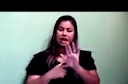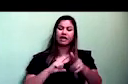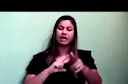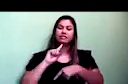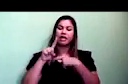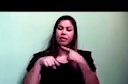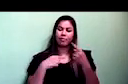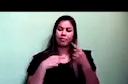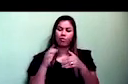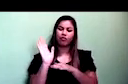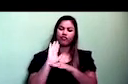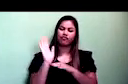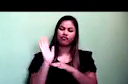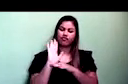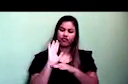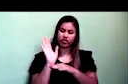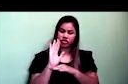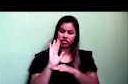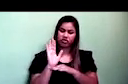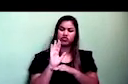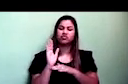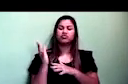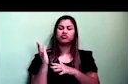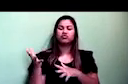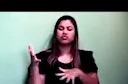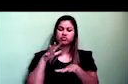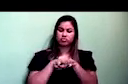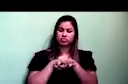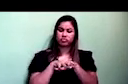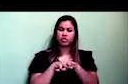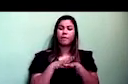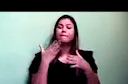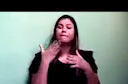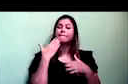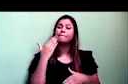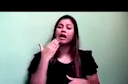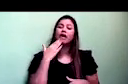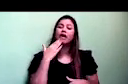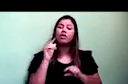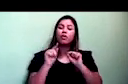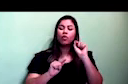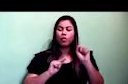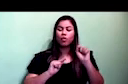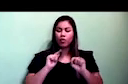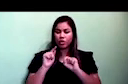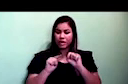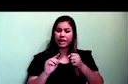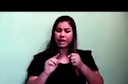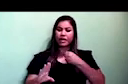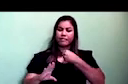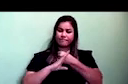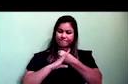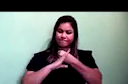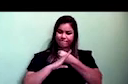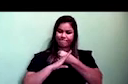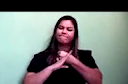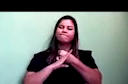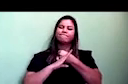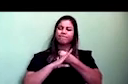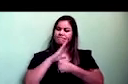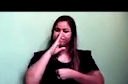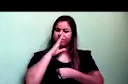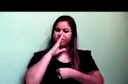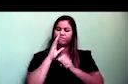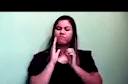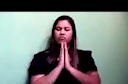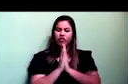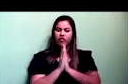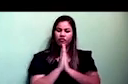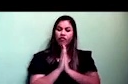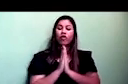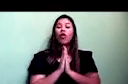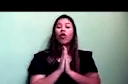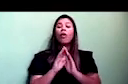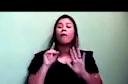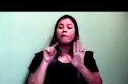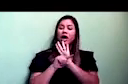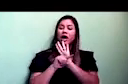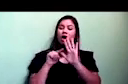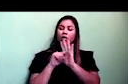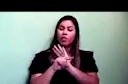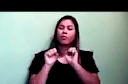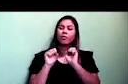que durante a apresentação fiquem com os microfones desligados. Perguntas, fazer pelo chat, tá? A gente vai estar